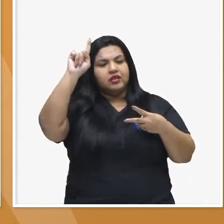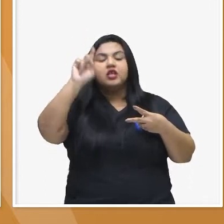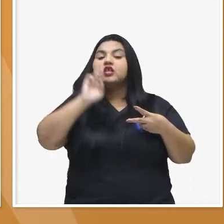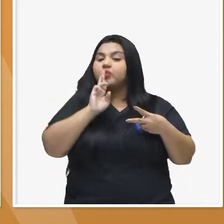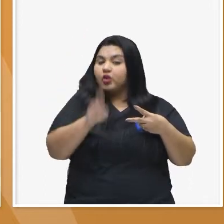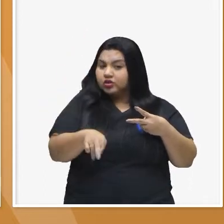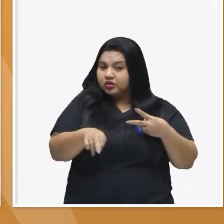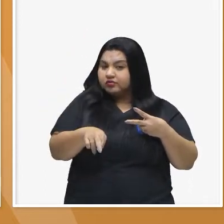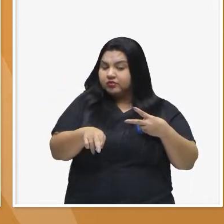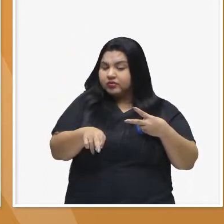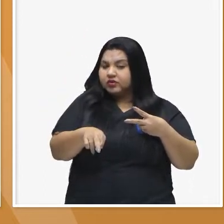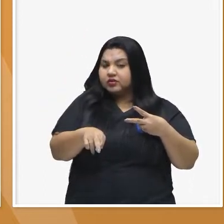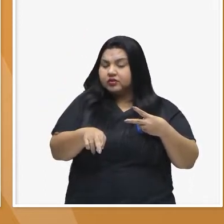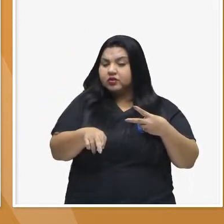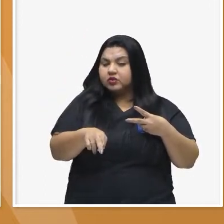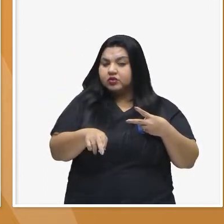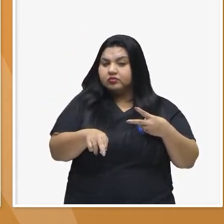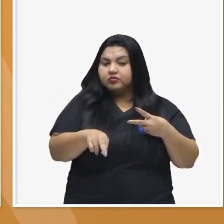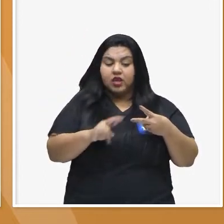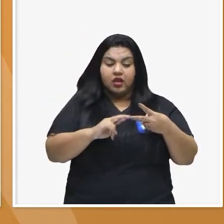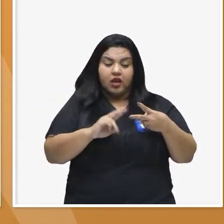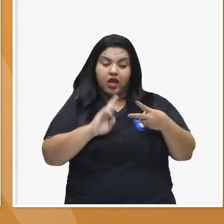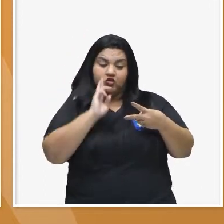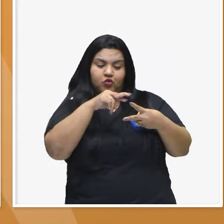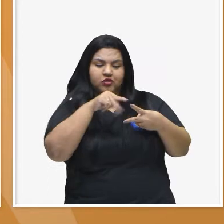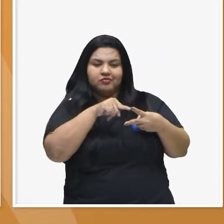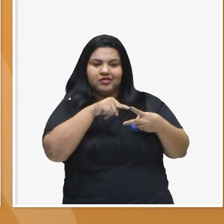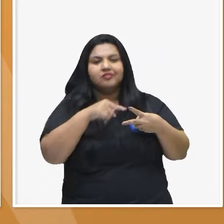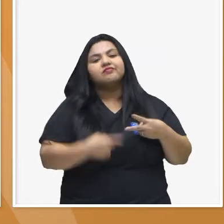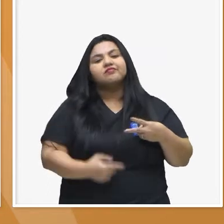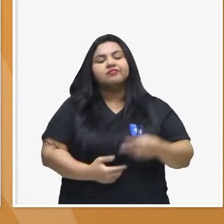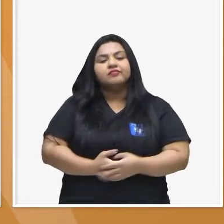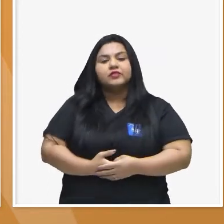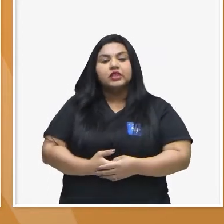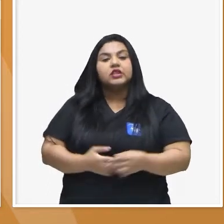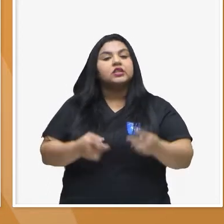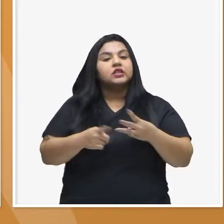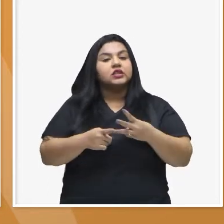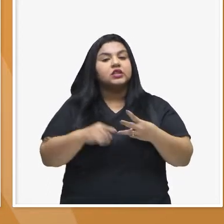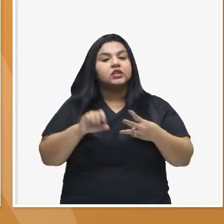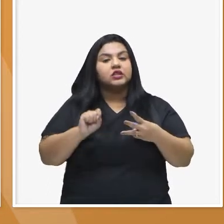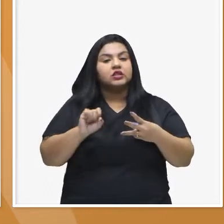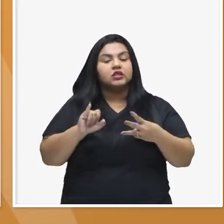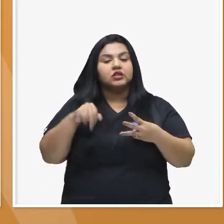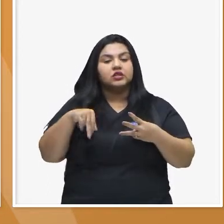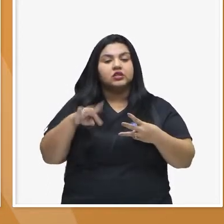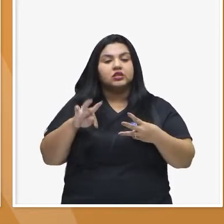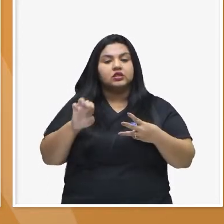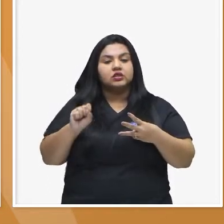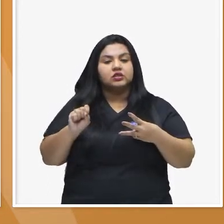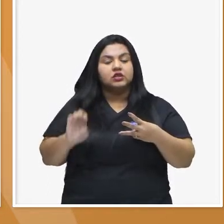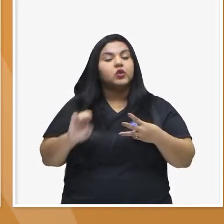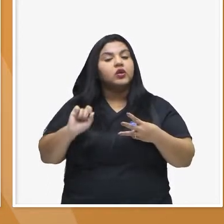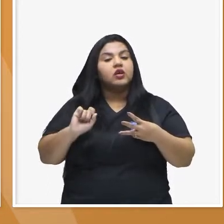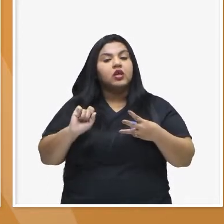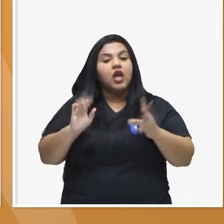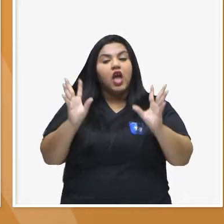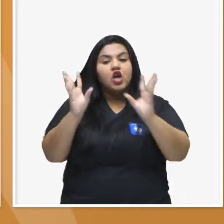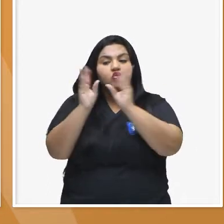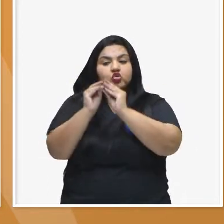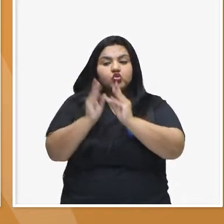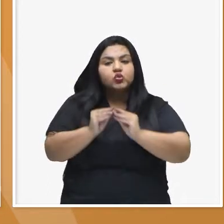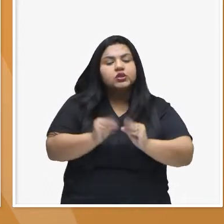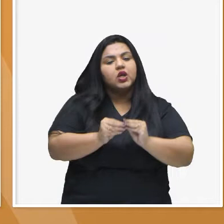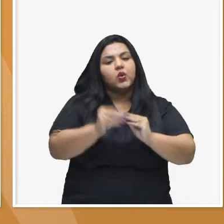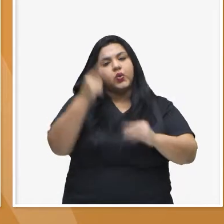uma resposta para aquela primeira pergunta. E vem a síntese, que é a junção das ideias, que seria o que nós